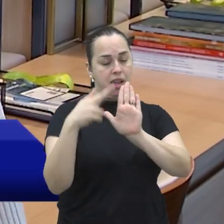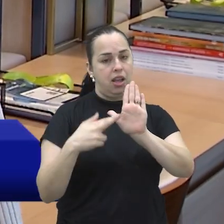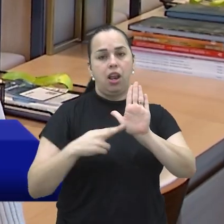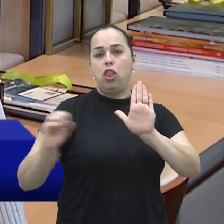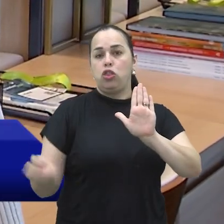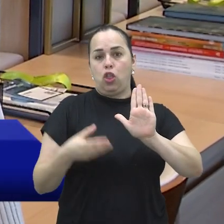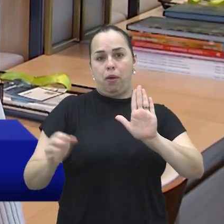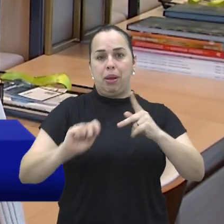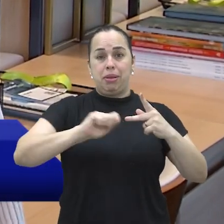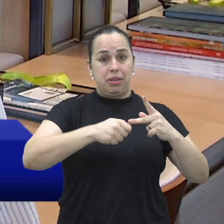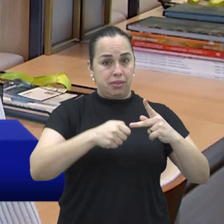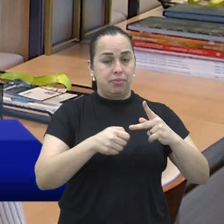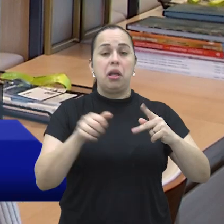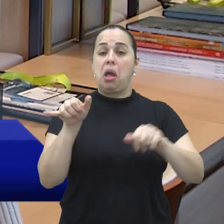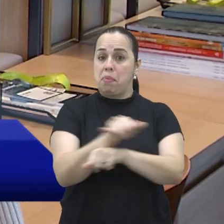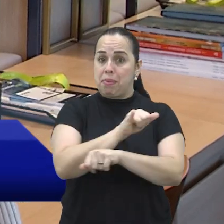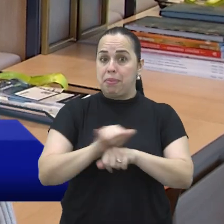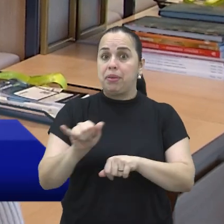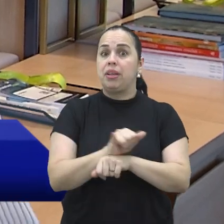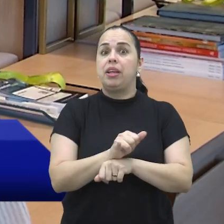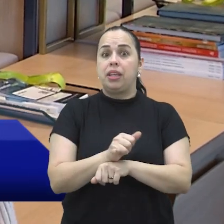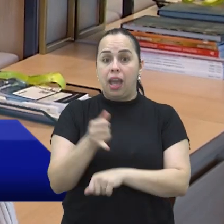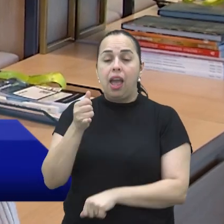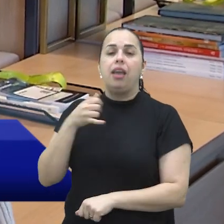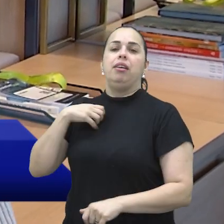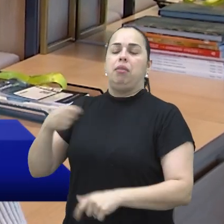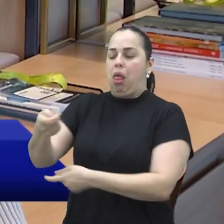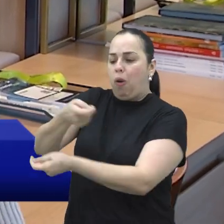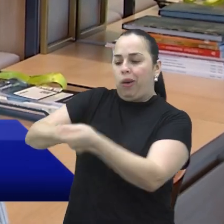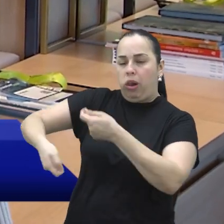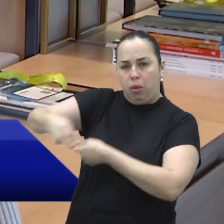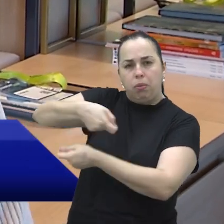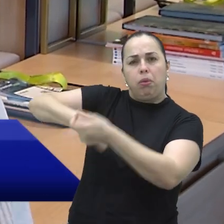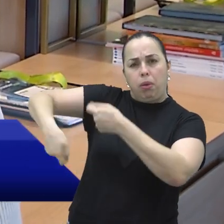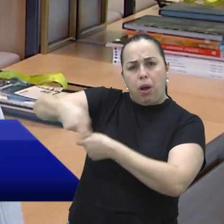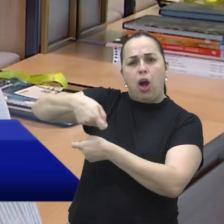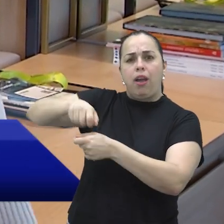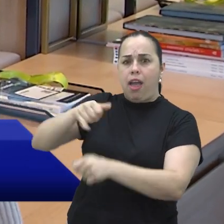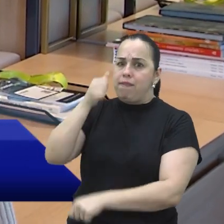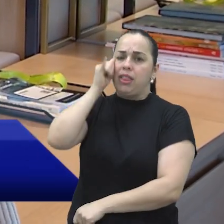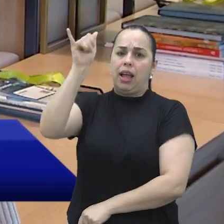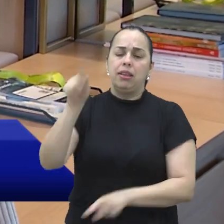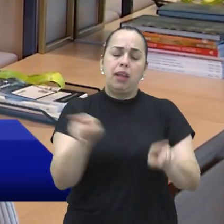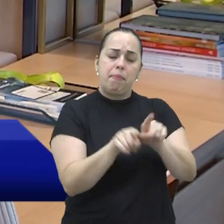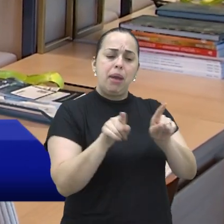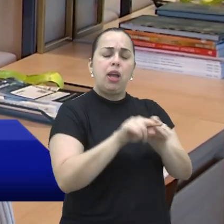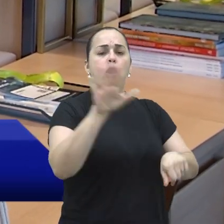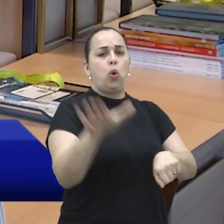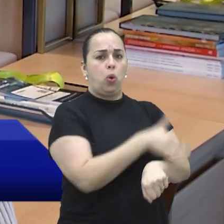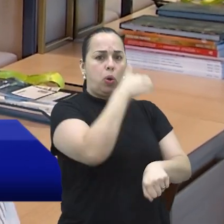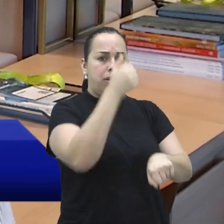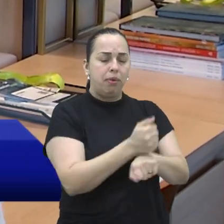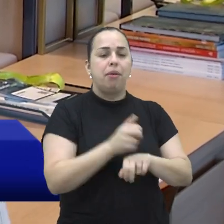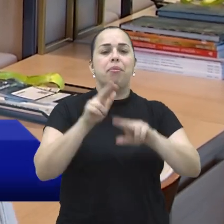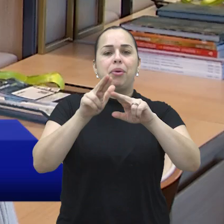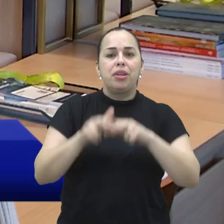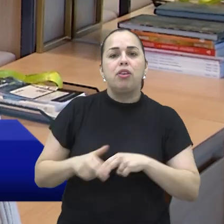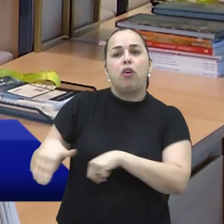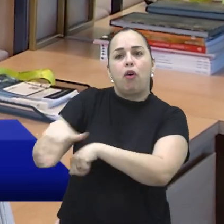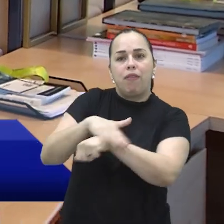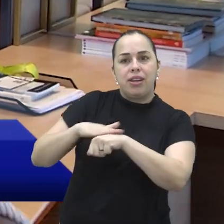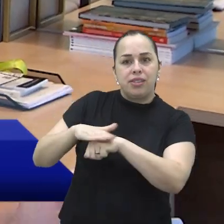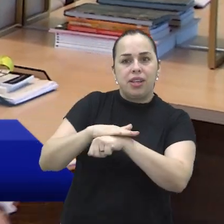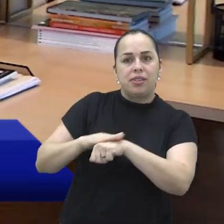novas medidas para o Pix. São ferramentas que vão prevenir fraudes e golpes. Mas, para a gente entender melhor essas mudanças, eu vou conversar com a